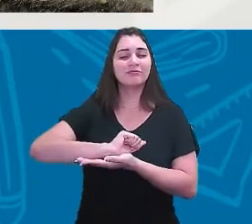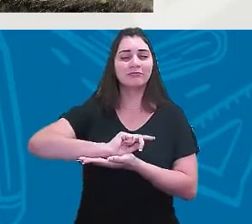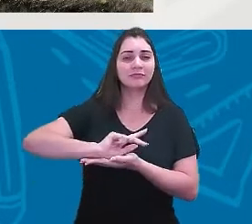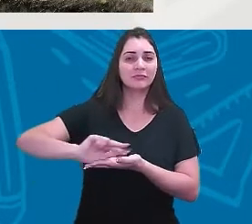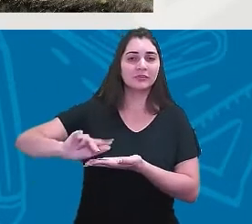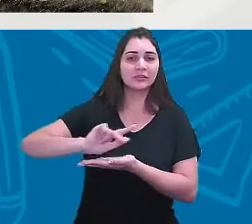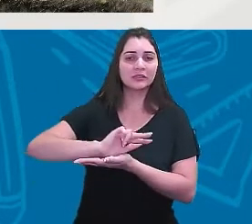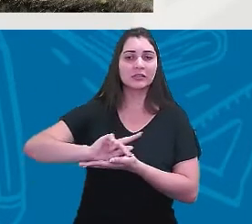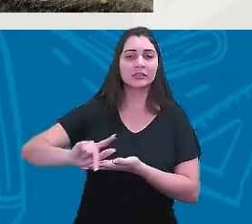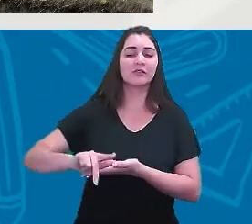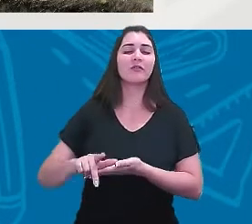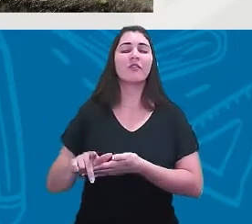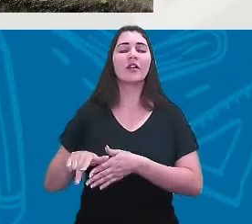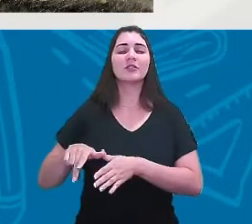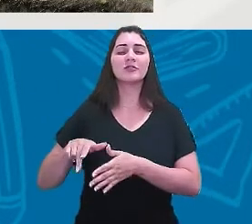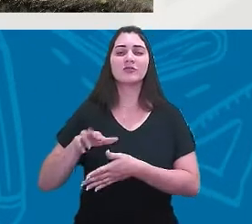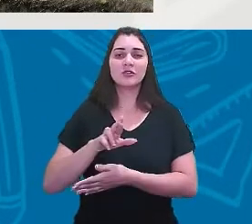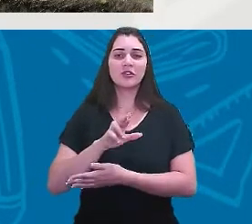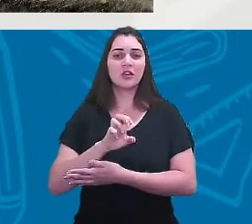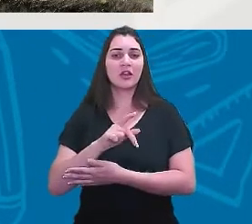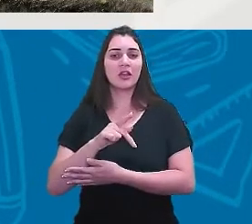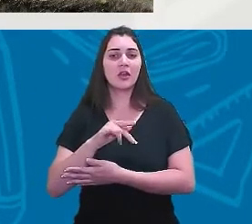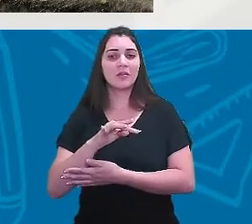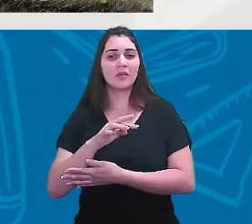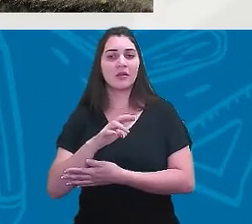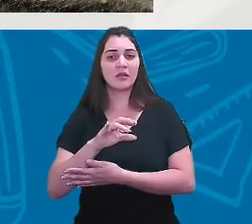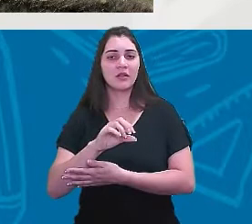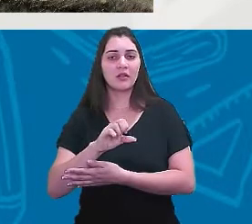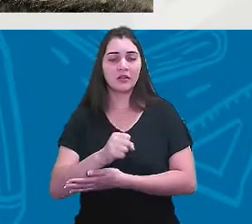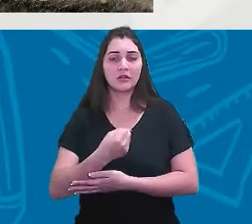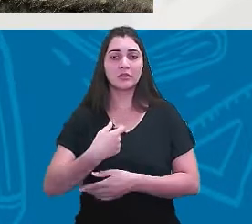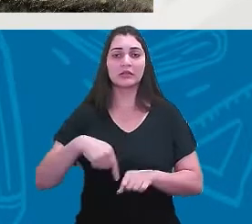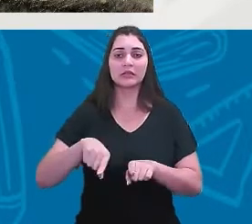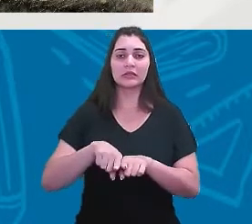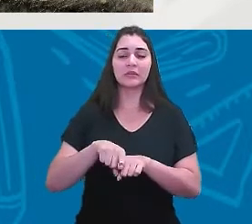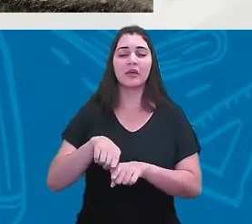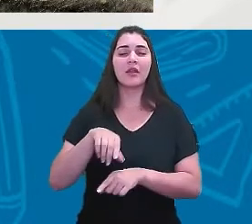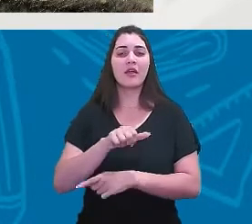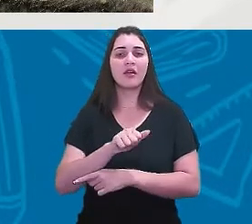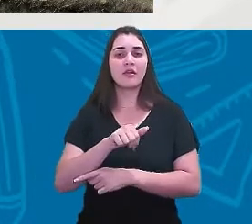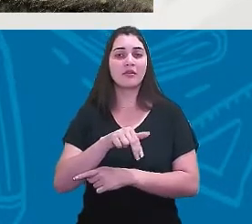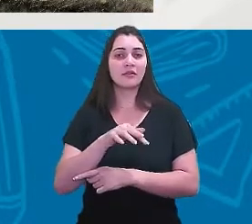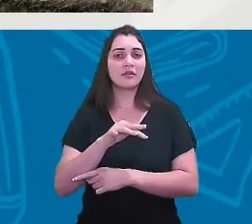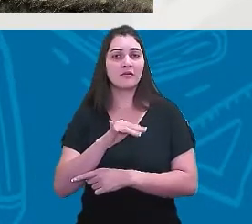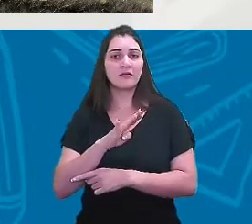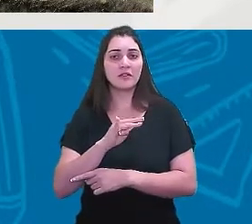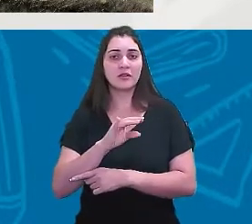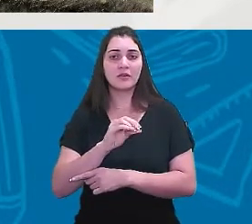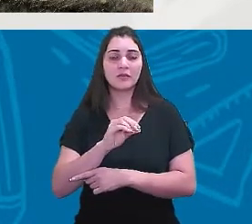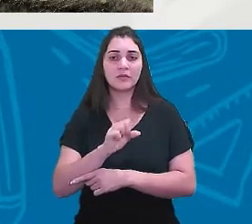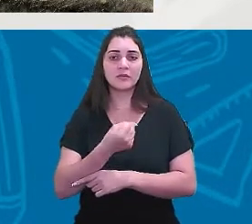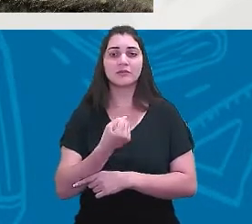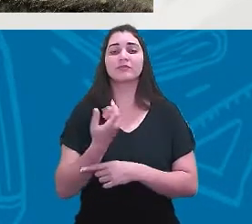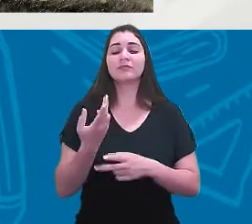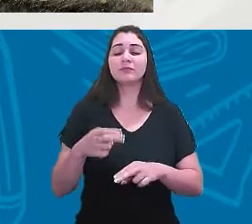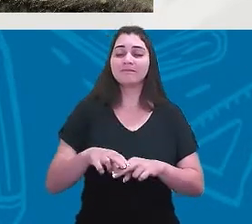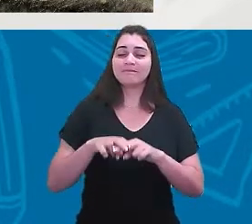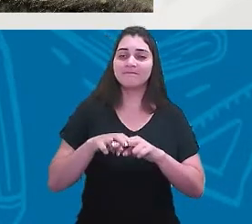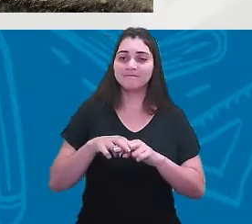de répteis, tá certo? Outras espécies de anfíbios, tá certo? Portanto,